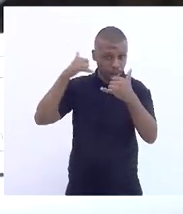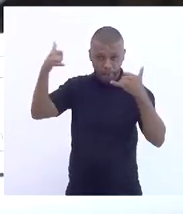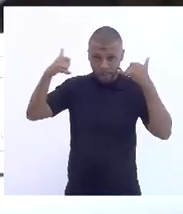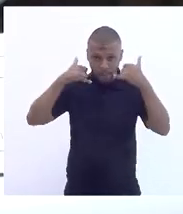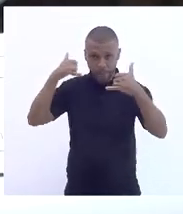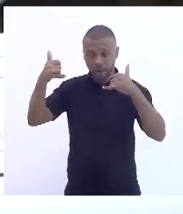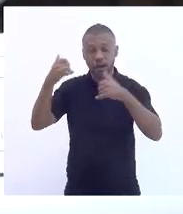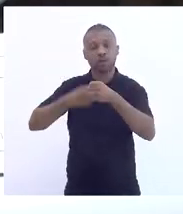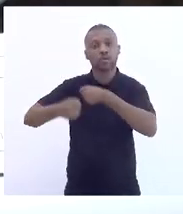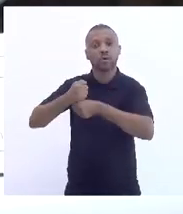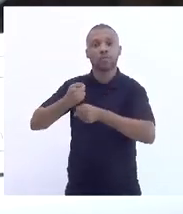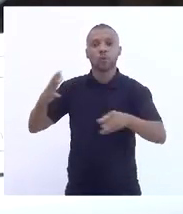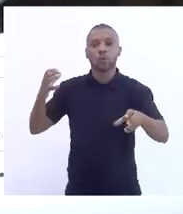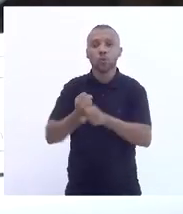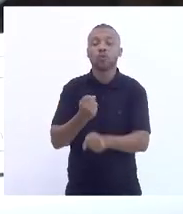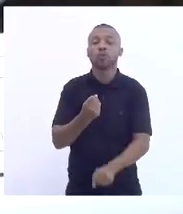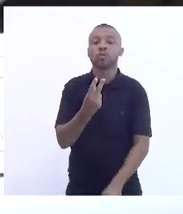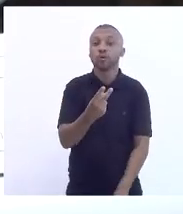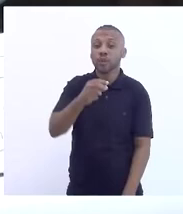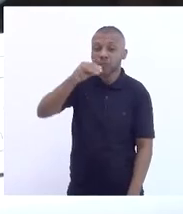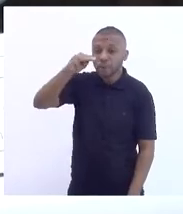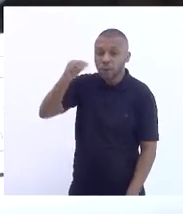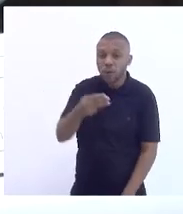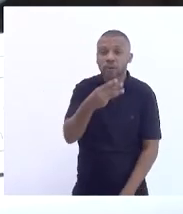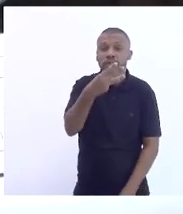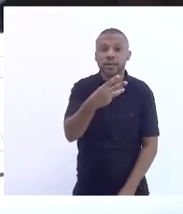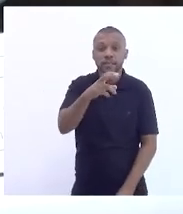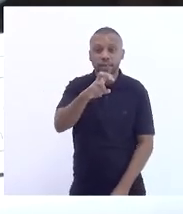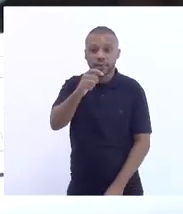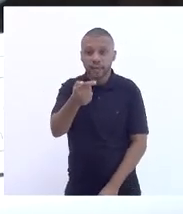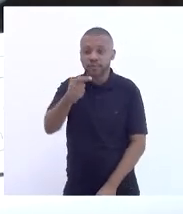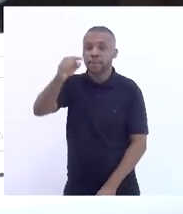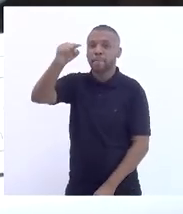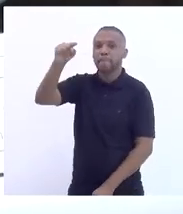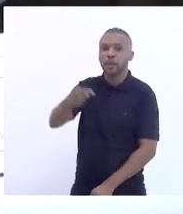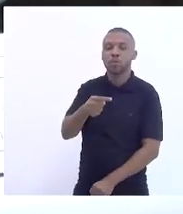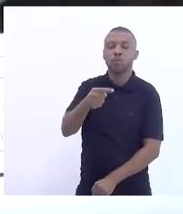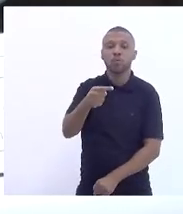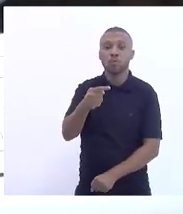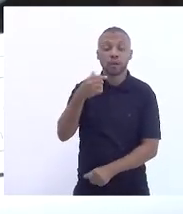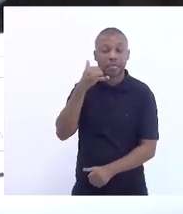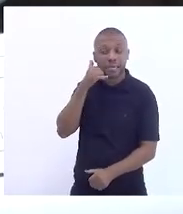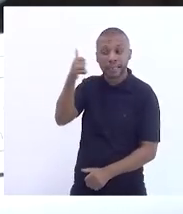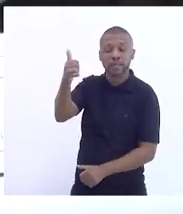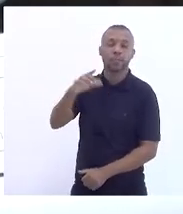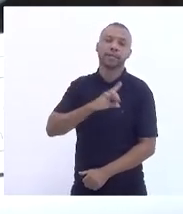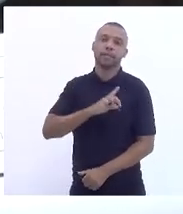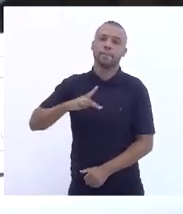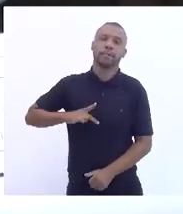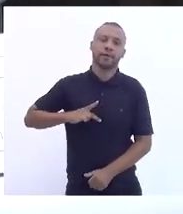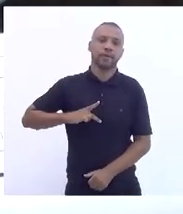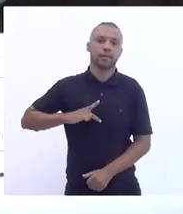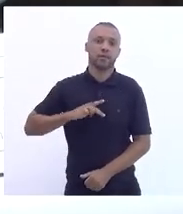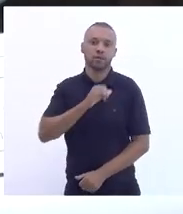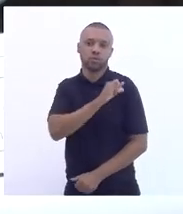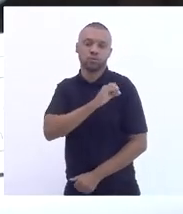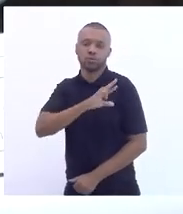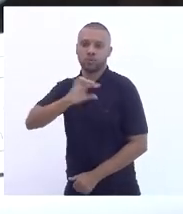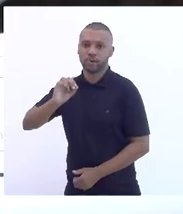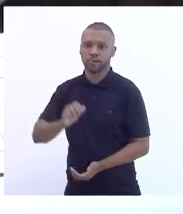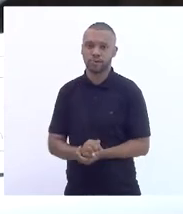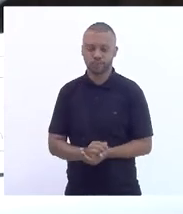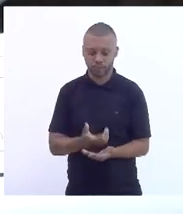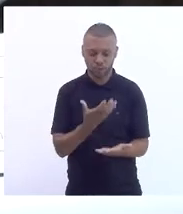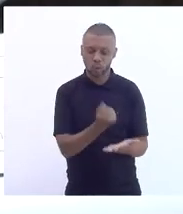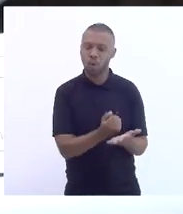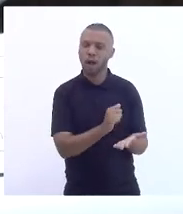2 milhões 357 mil para Defensoria Pública do Rio de Janeiro é só no aplicativo da